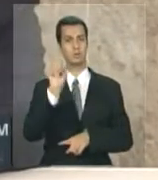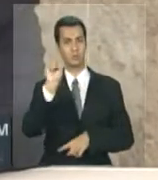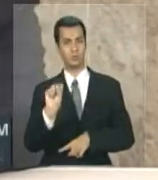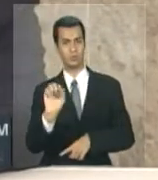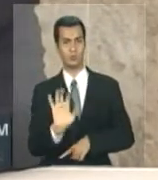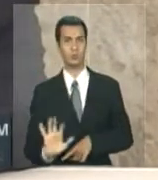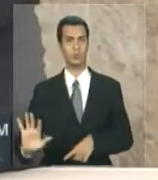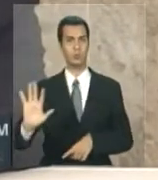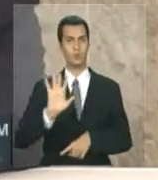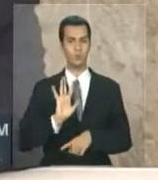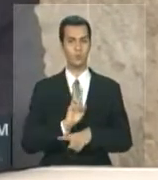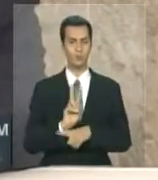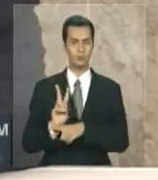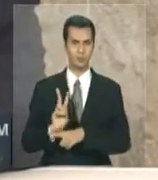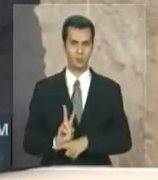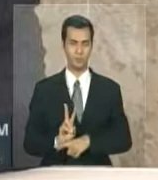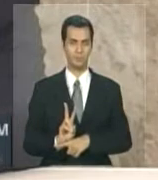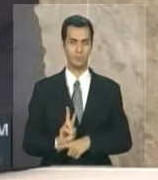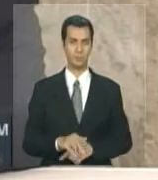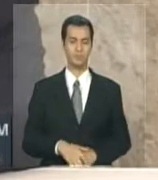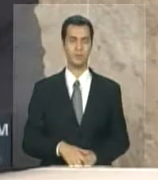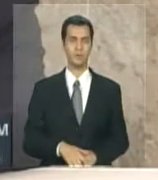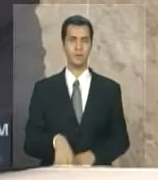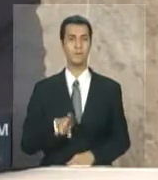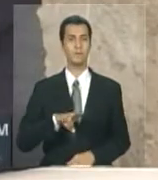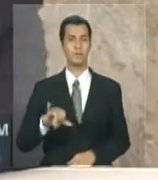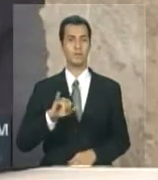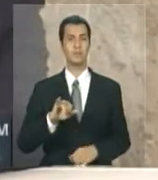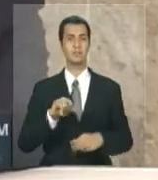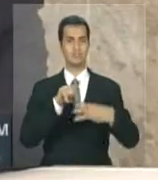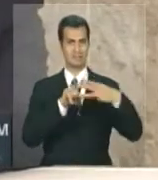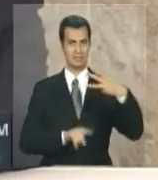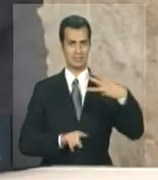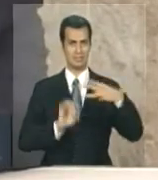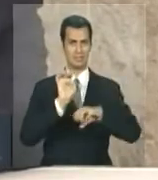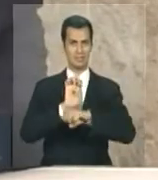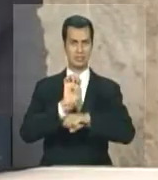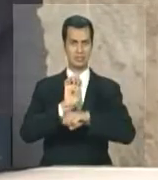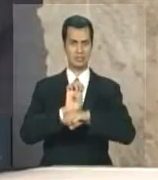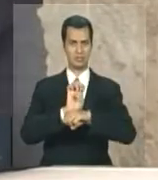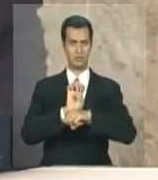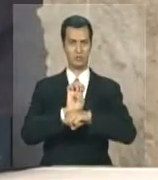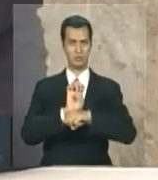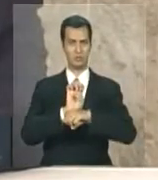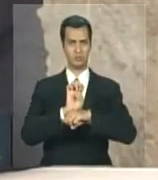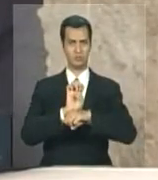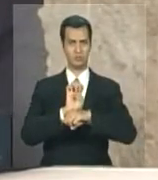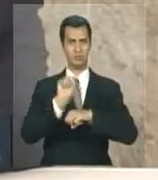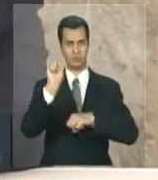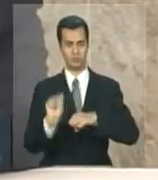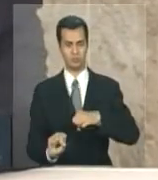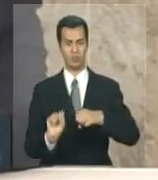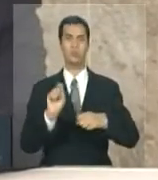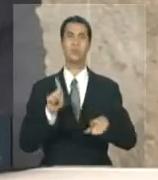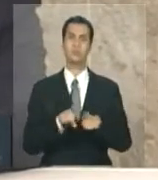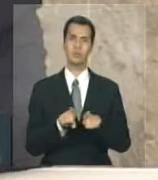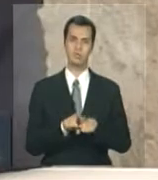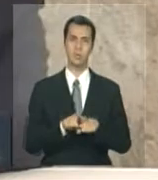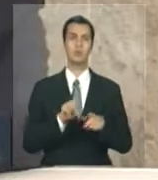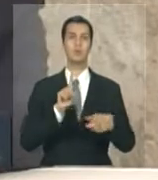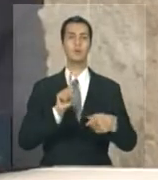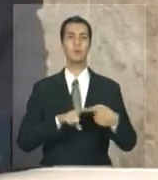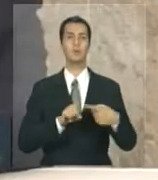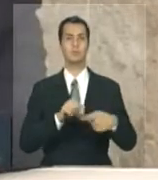que contará com ação nos 3 estados do Sul, dos Ministérios da Agricultura,